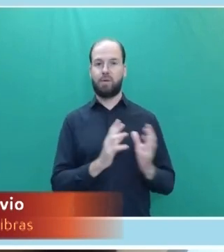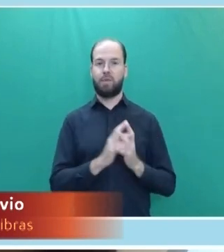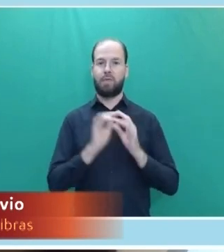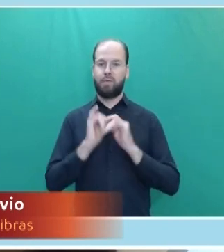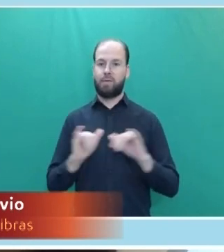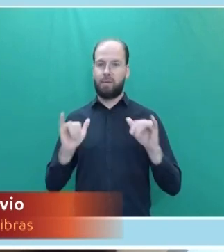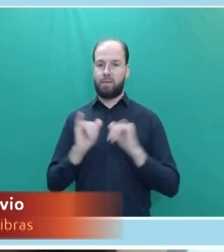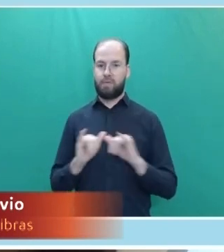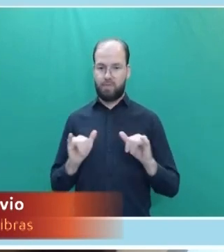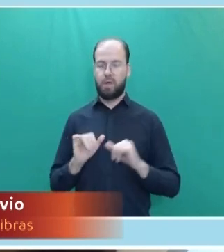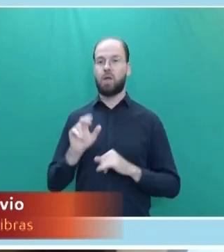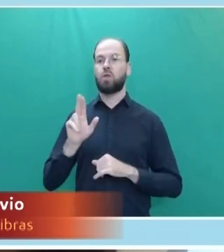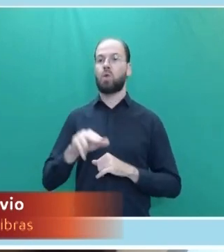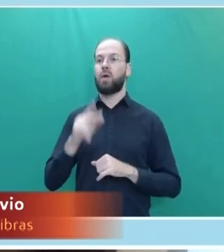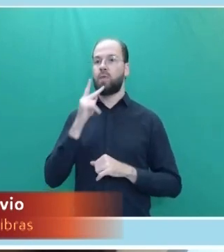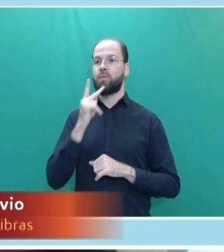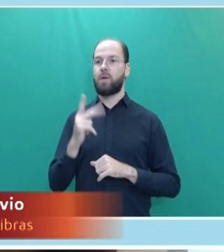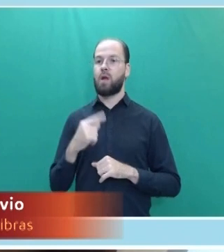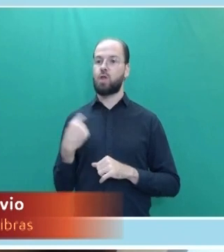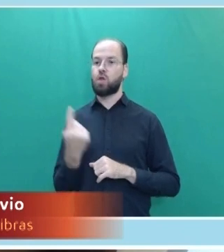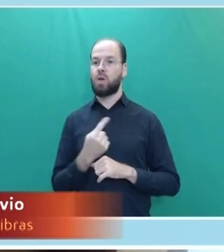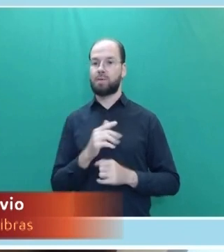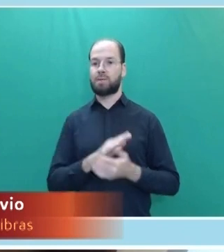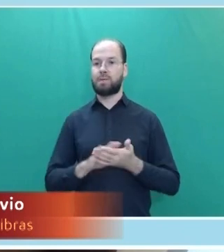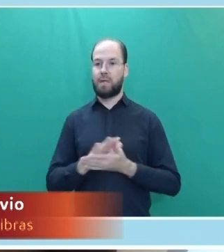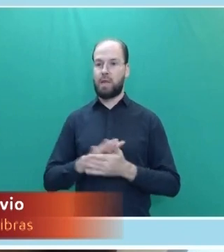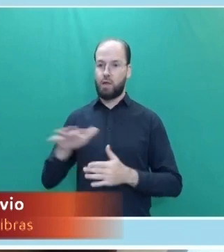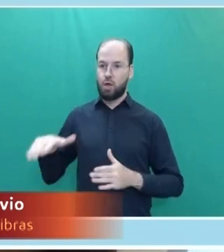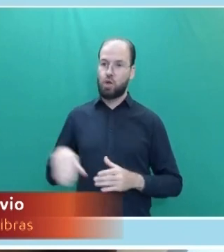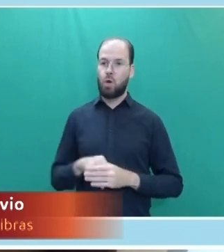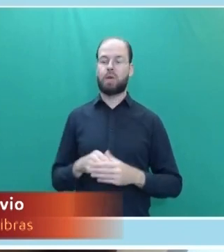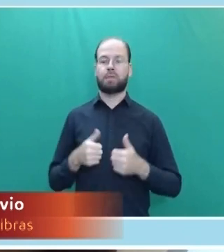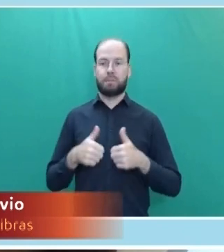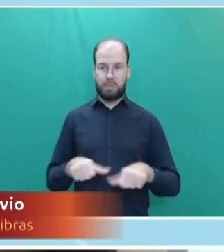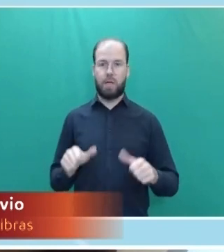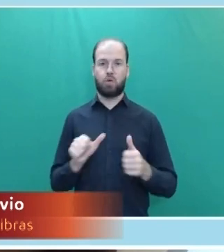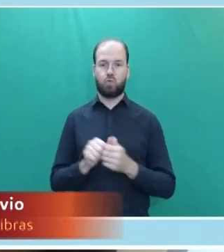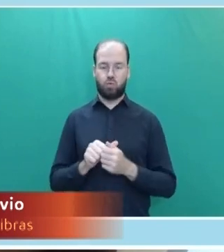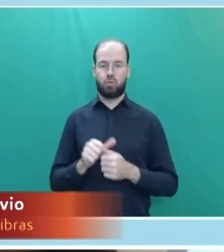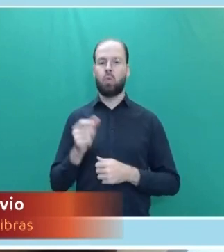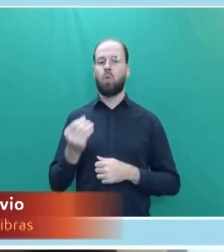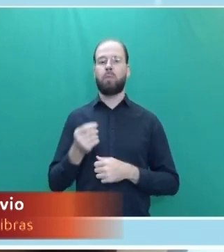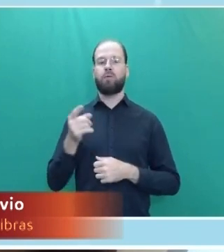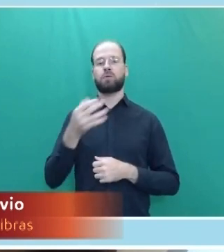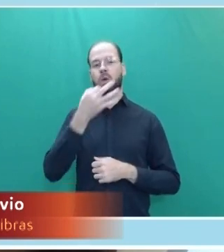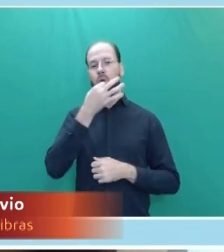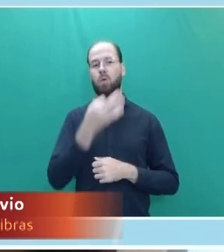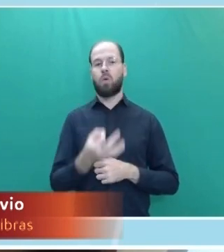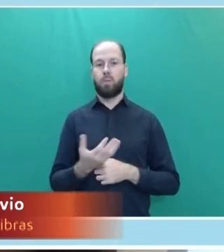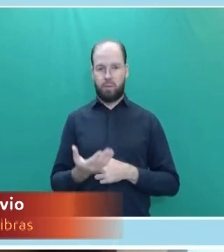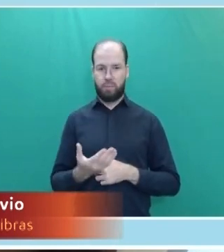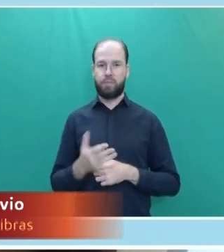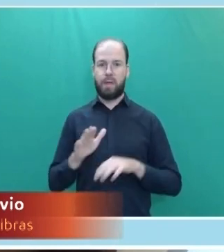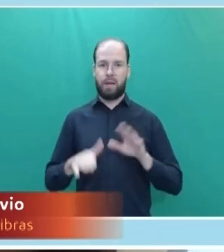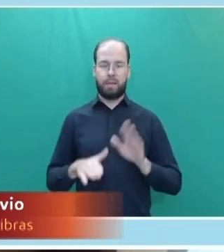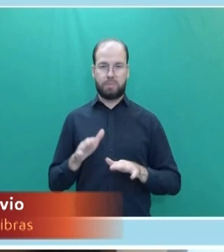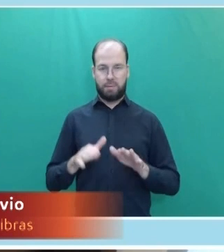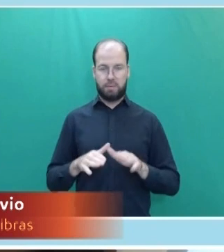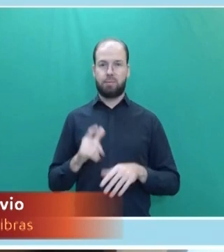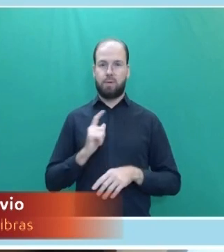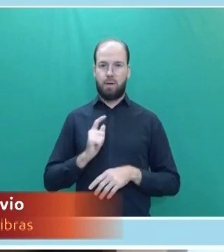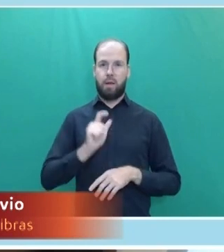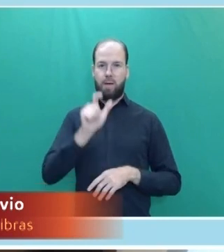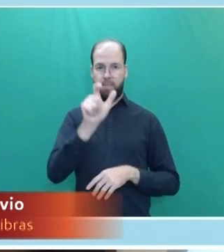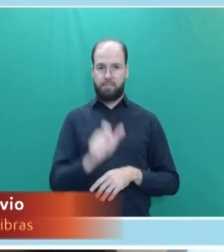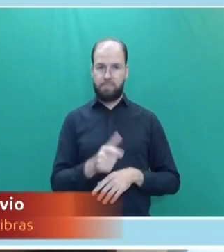Nunca falar de nós sem nós estarmos juntos, né? Como é que você vê isso também? Muitas vezes há o personagem, como a Maria citou, mas